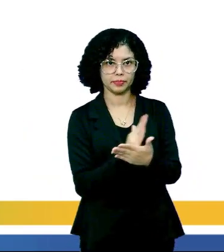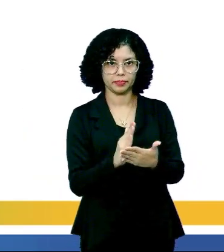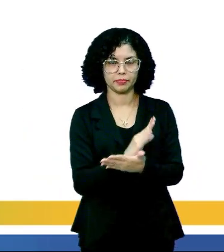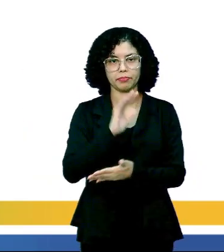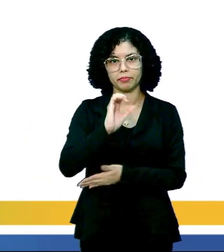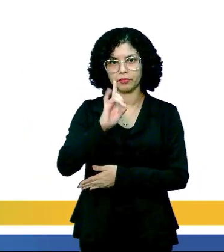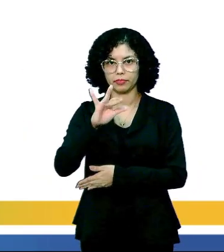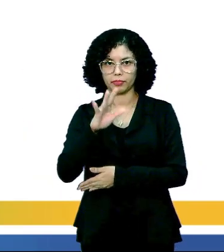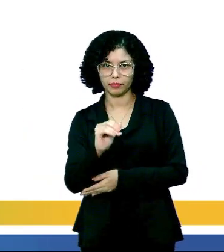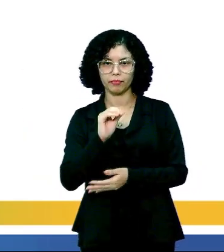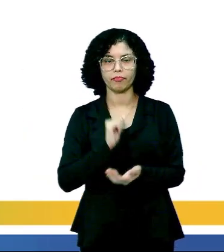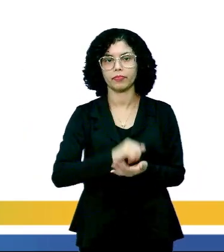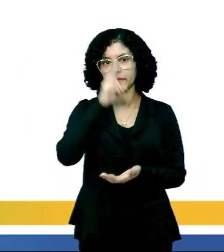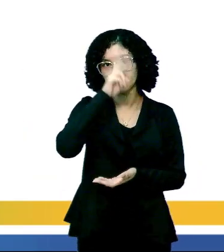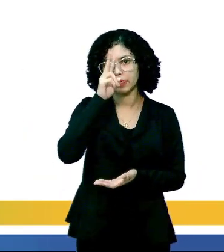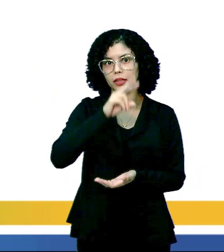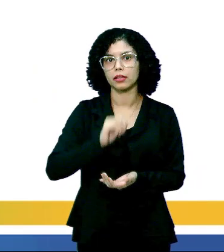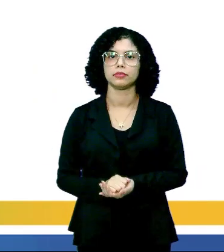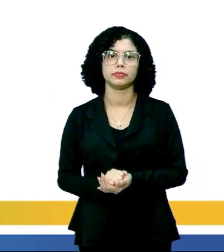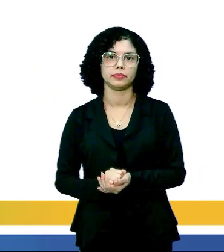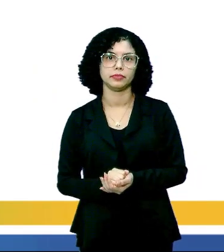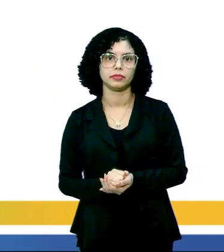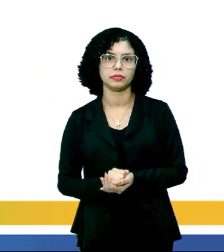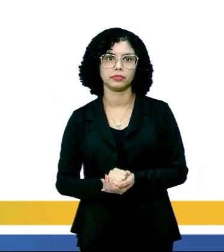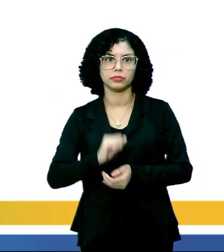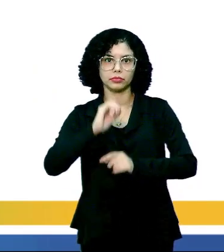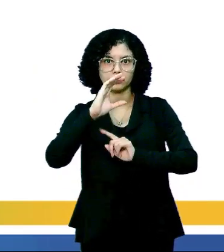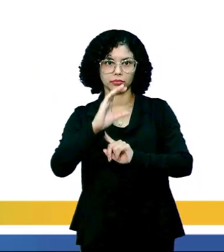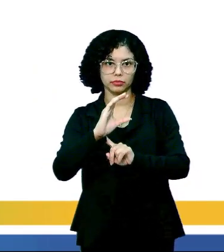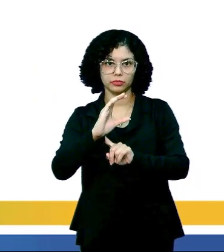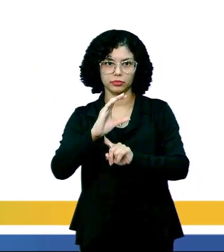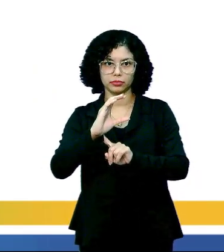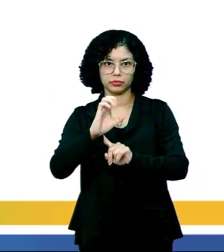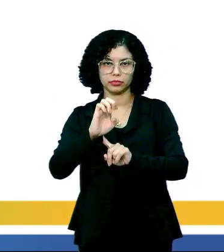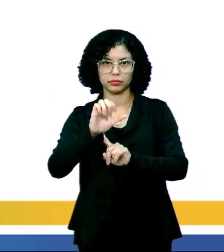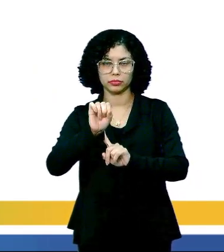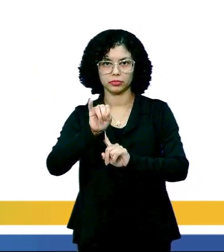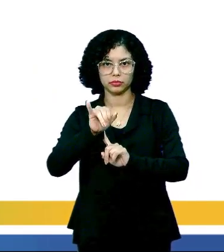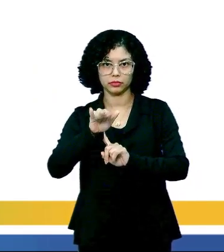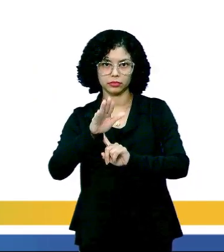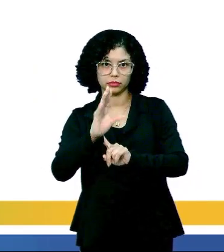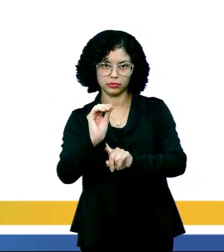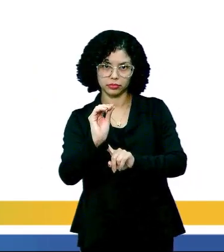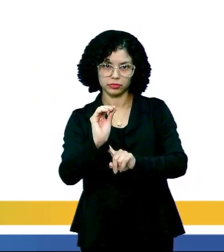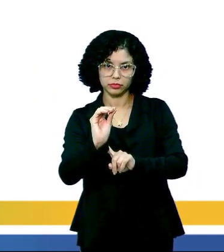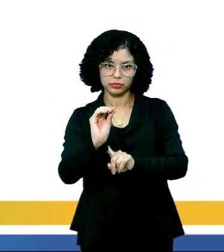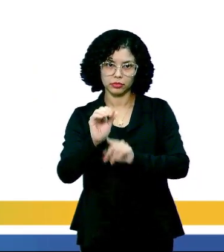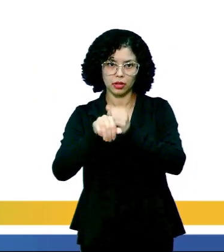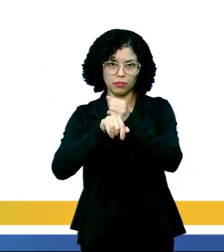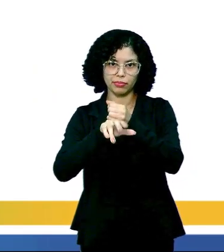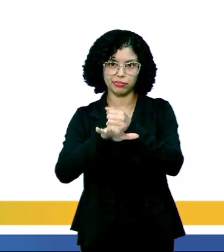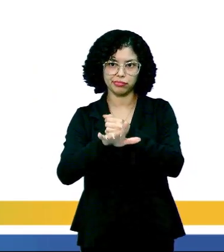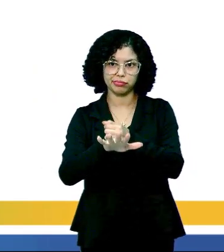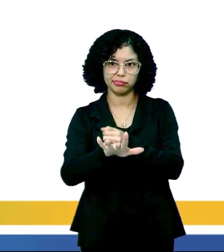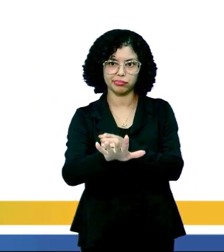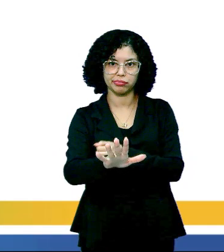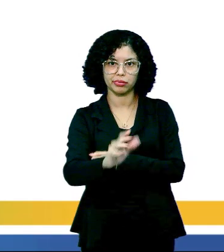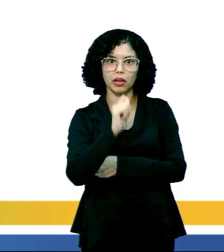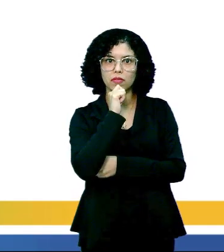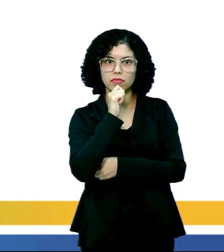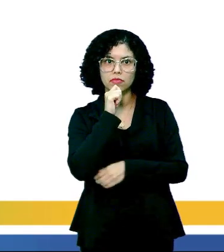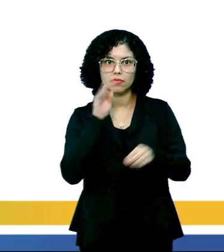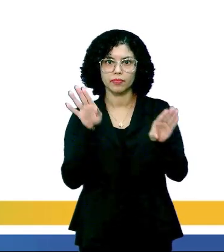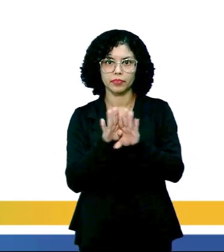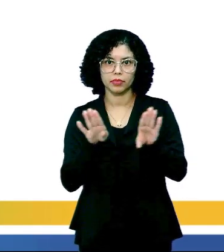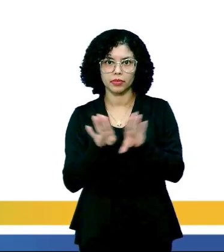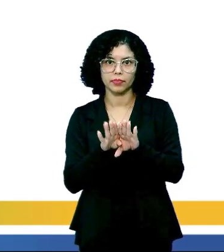aconteceram com radiação, é importante lembrar. Então, o Césio em Goiânia, né, o vazamento com o Césio 137. Nós temos